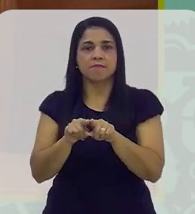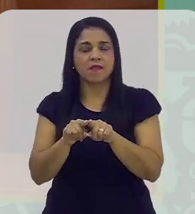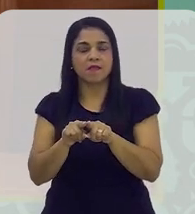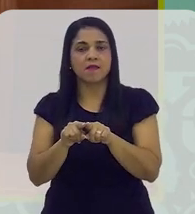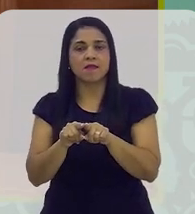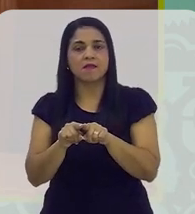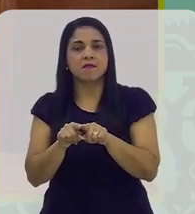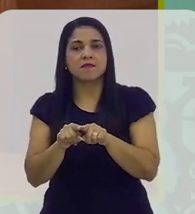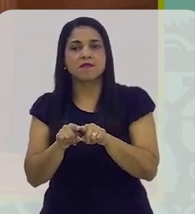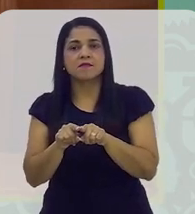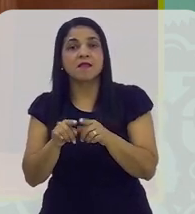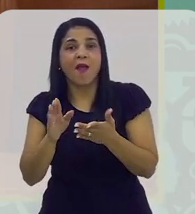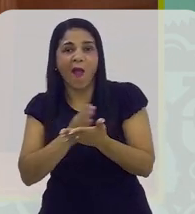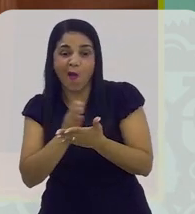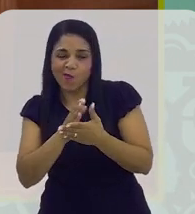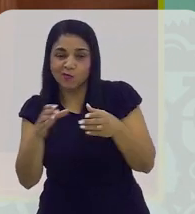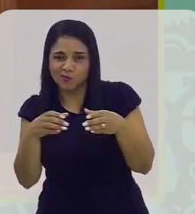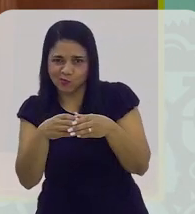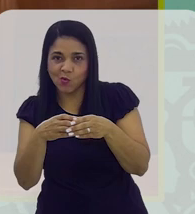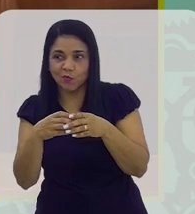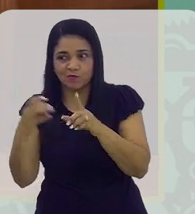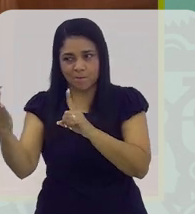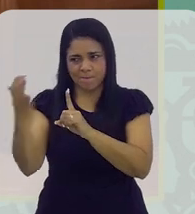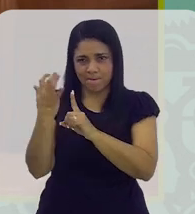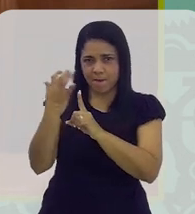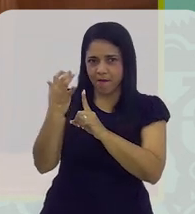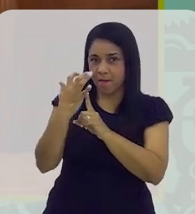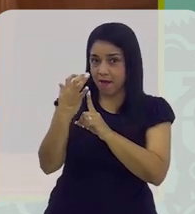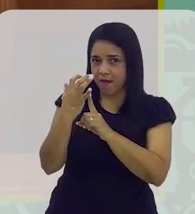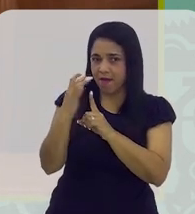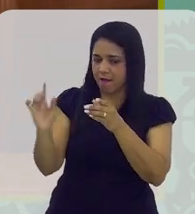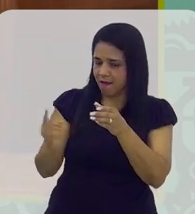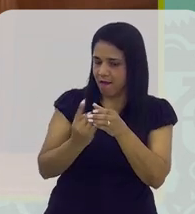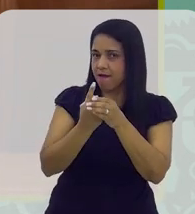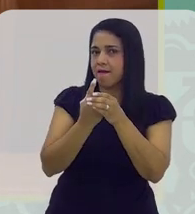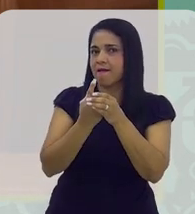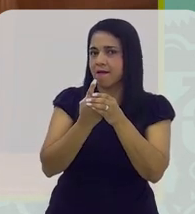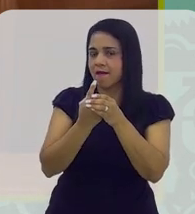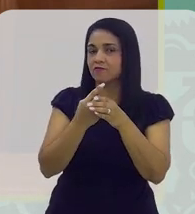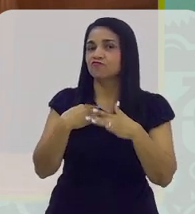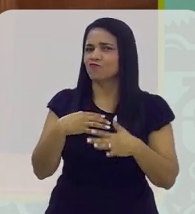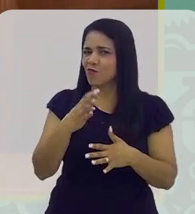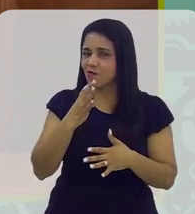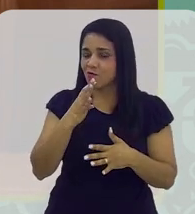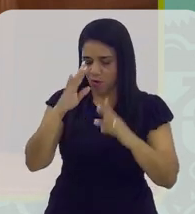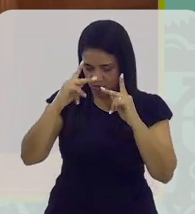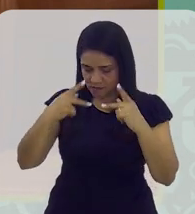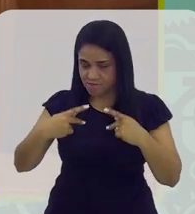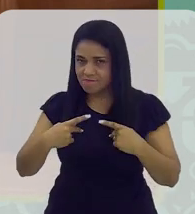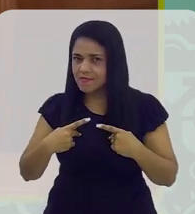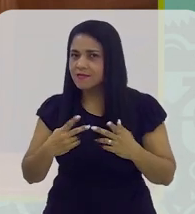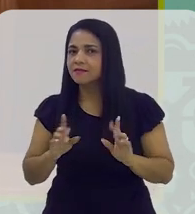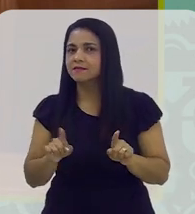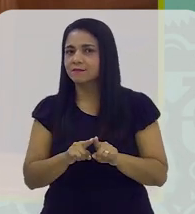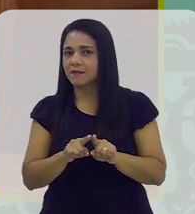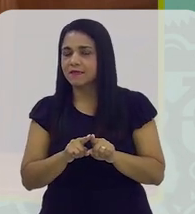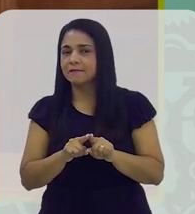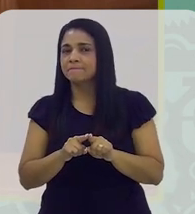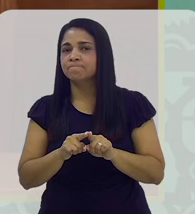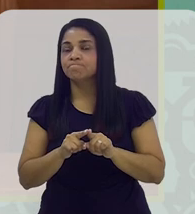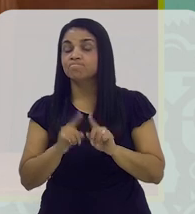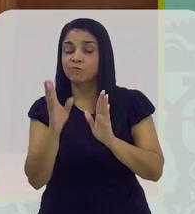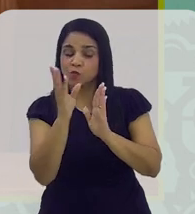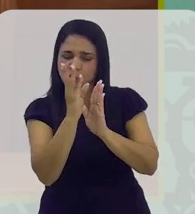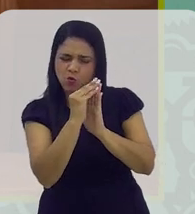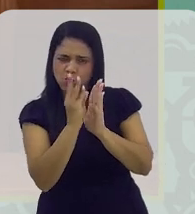chantageados por alguns elementos desses grupos, mas tem uma busca de reconhecimento. Quando